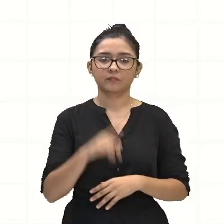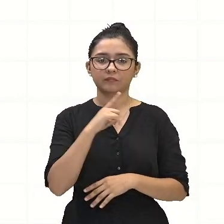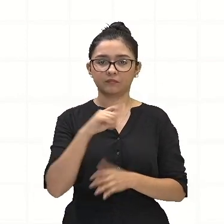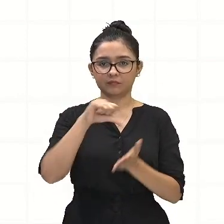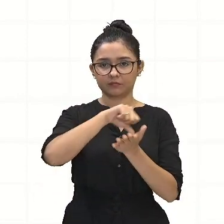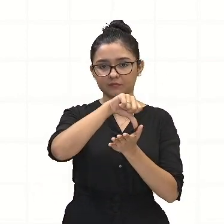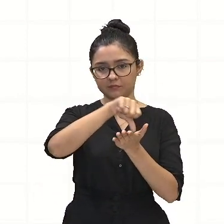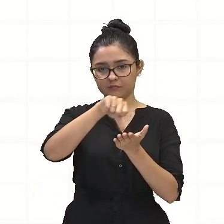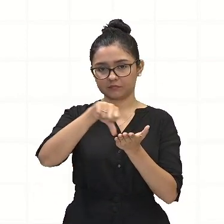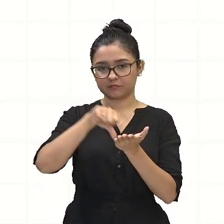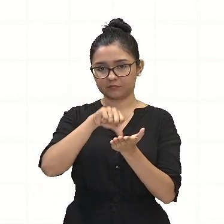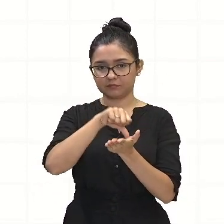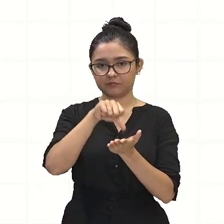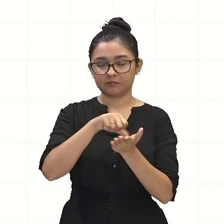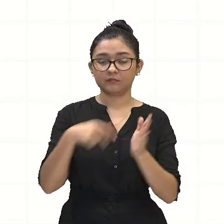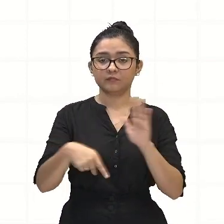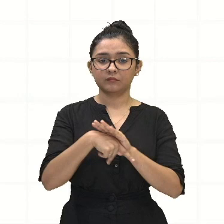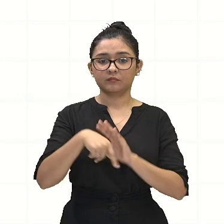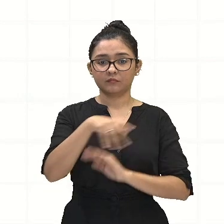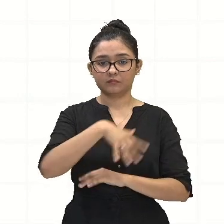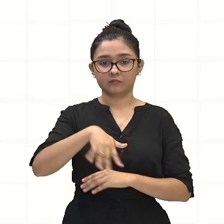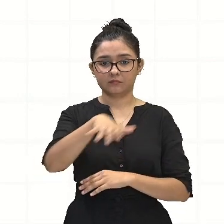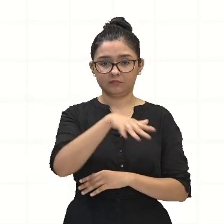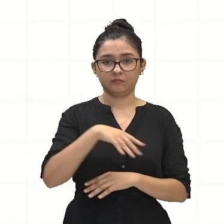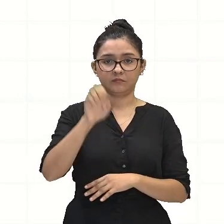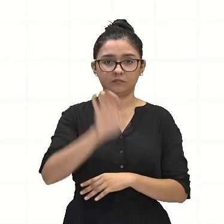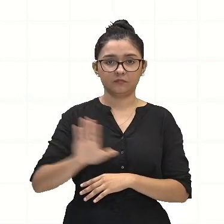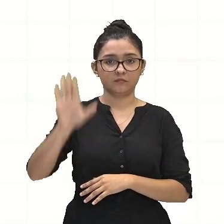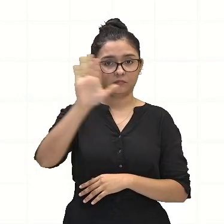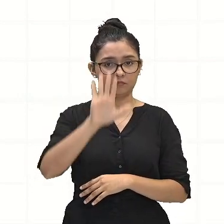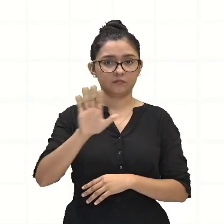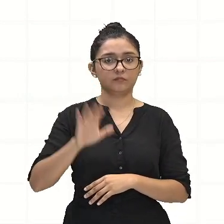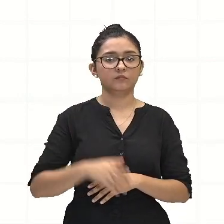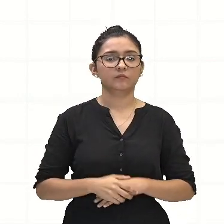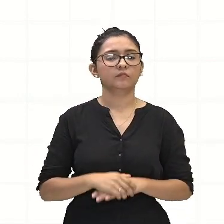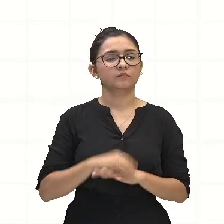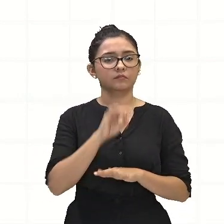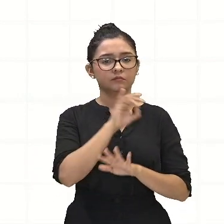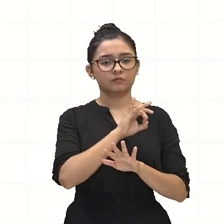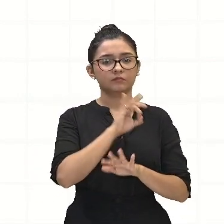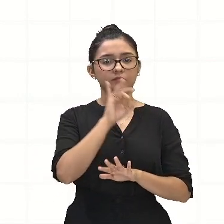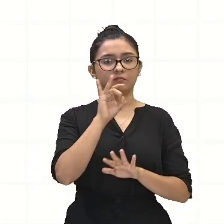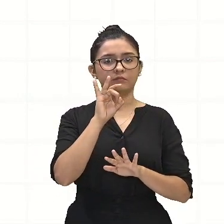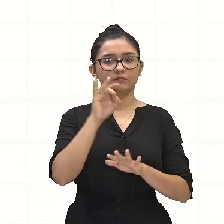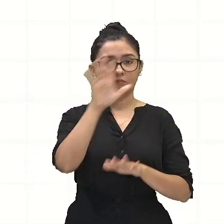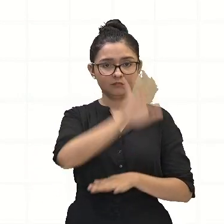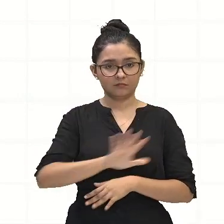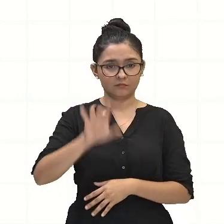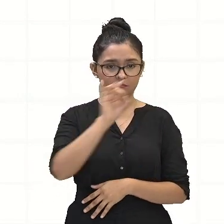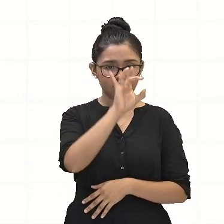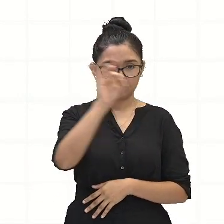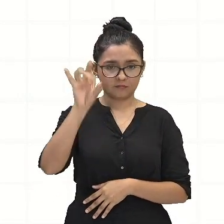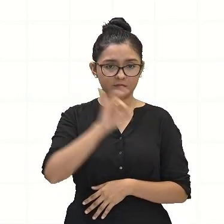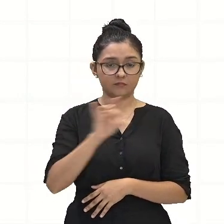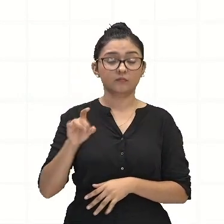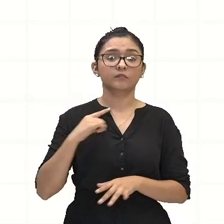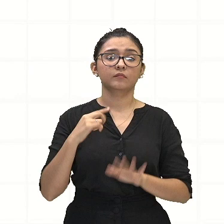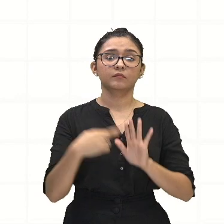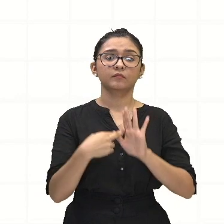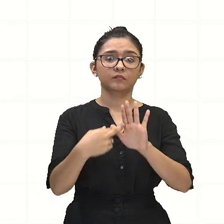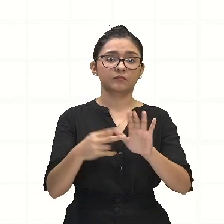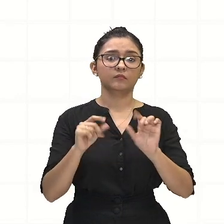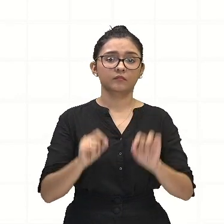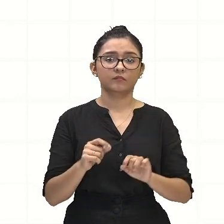mapa de uma região ali da Europa, e cada quadradinho desse se refere a